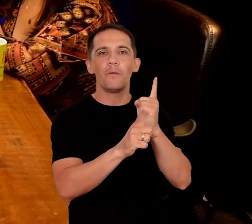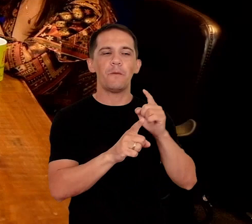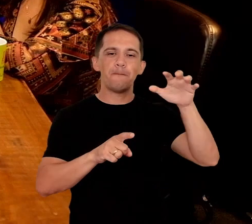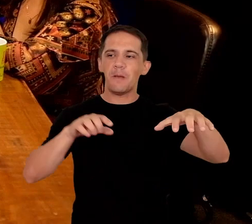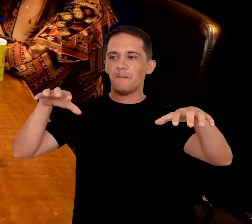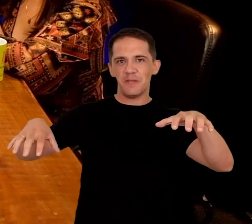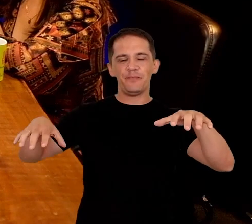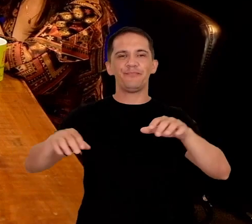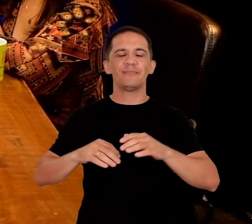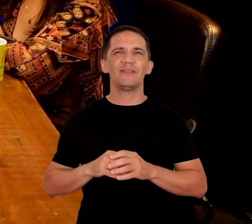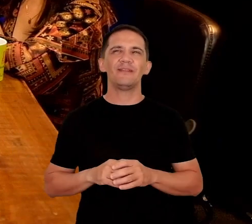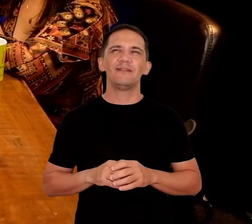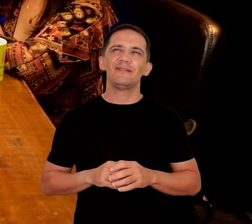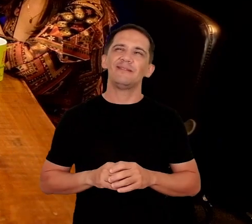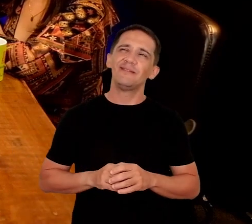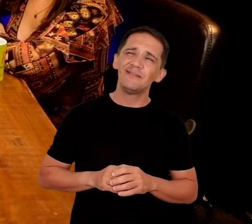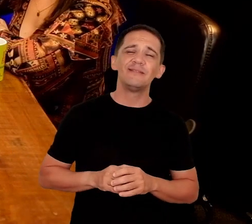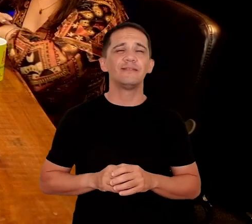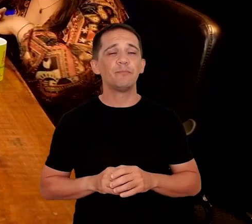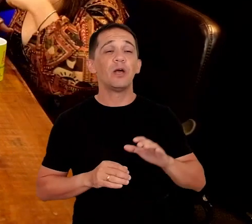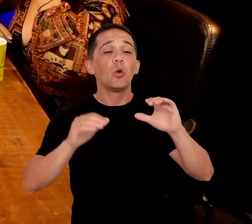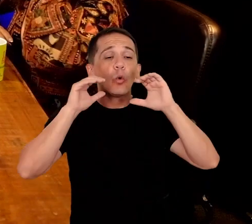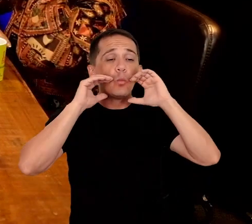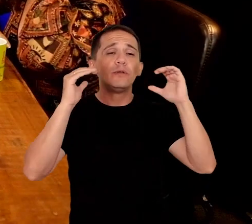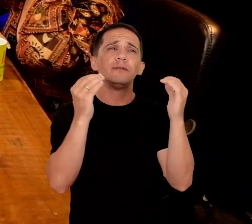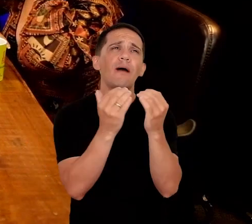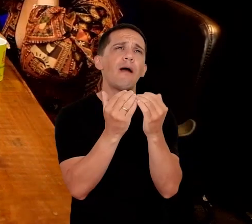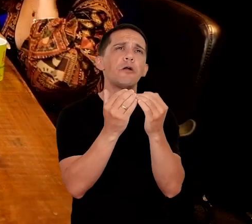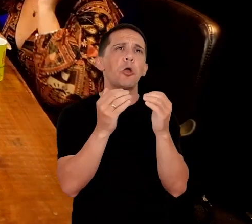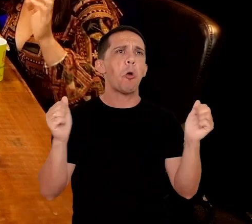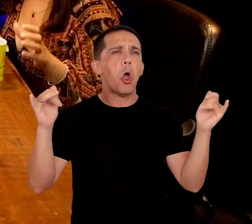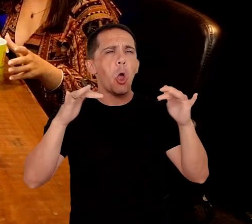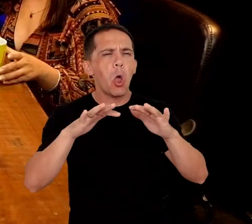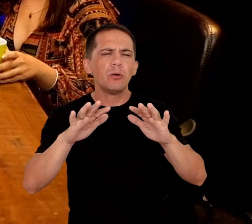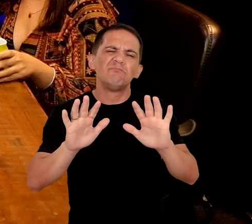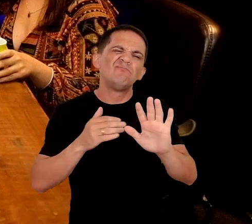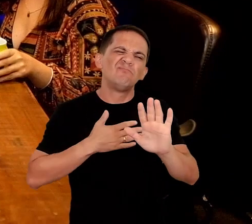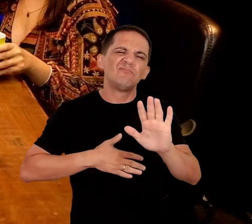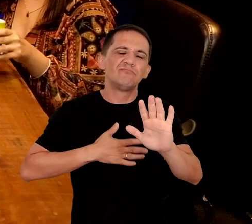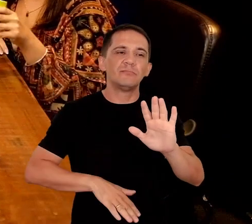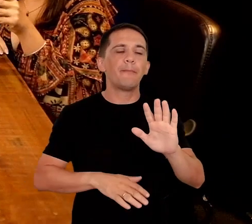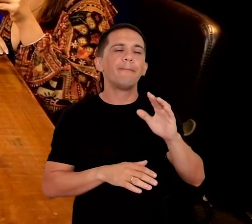digo comunidade, assim, vamos supor que algum dia tu trabalhe com uma pessoa surda, né?